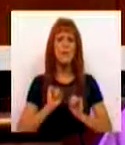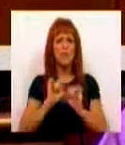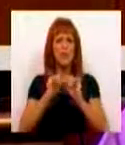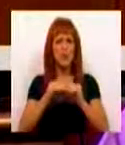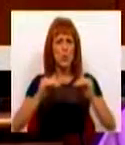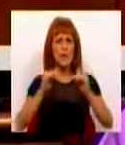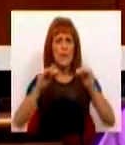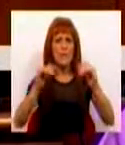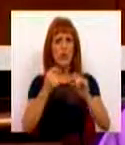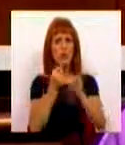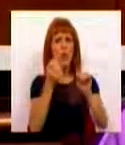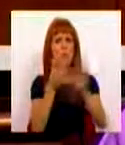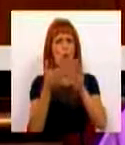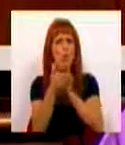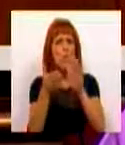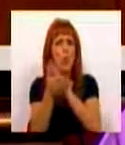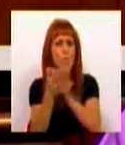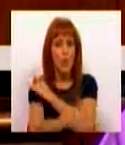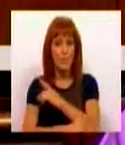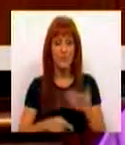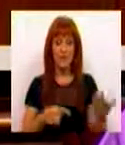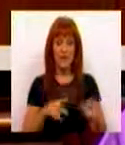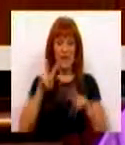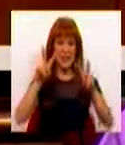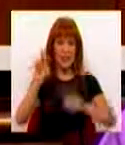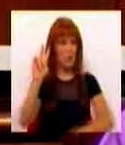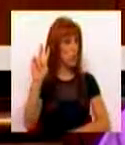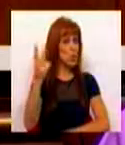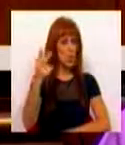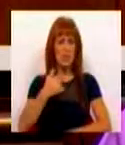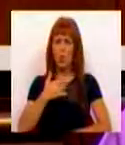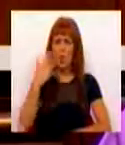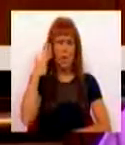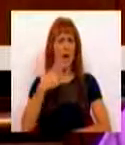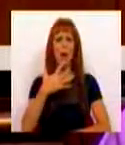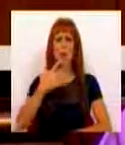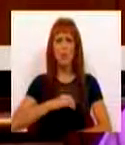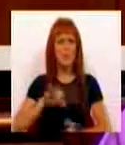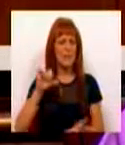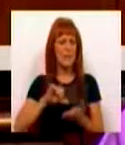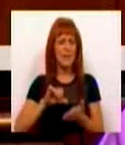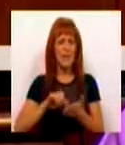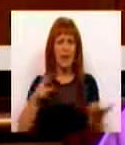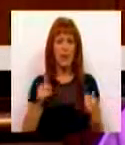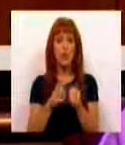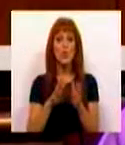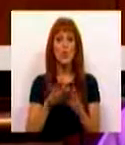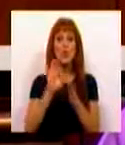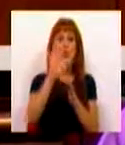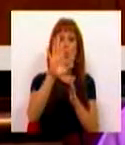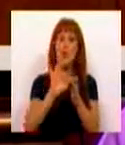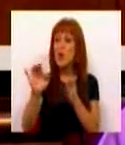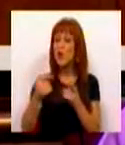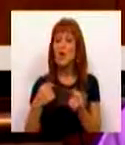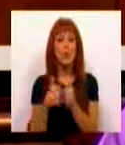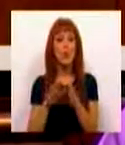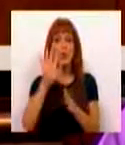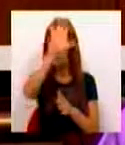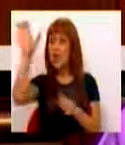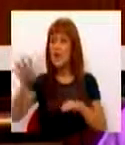seus níveis de empregabilidade. São dois temas que lhe parecem absolutamente centrais. Todos os sinais que temos de todos